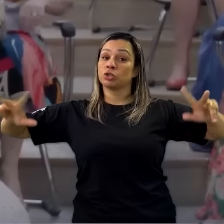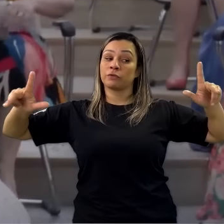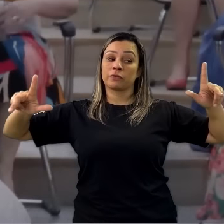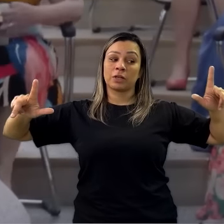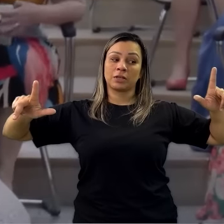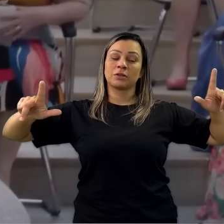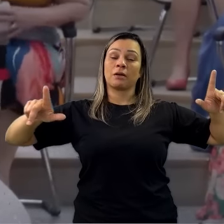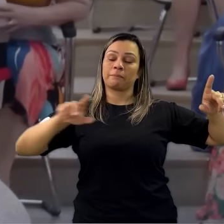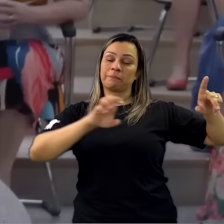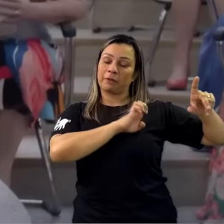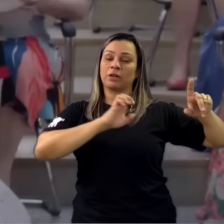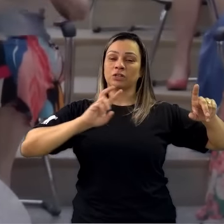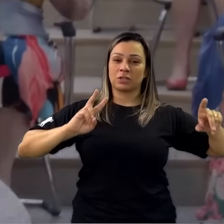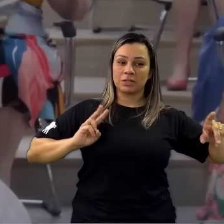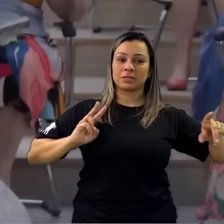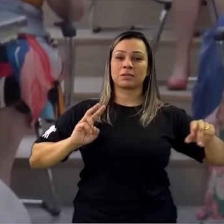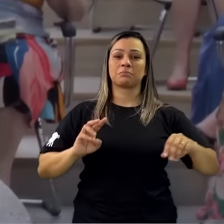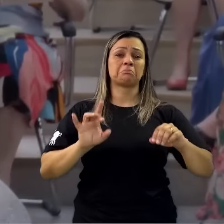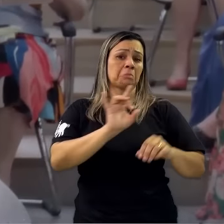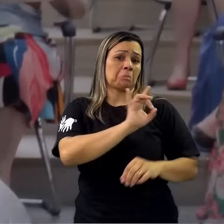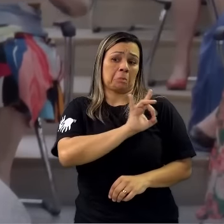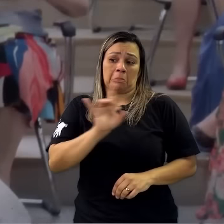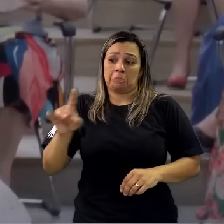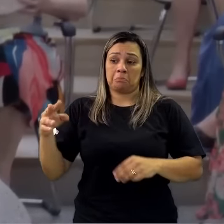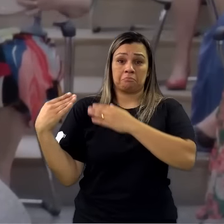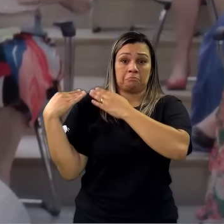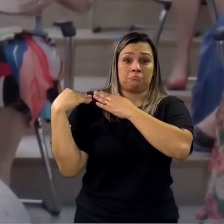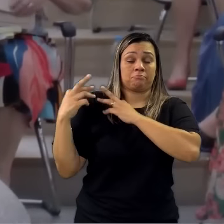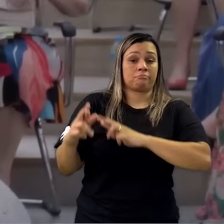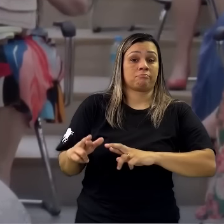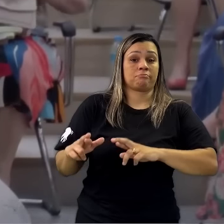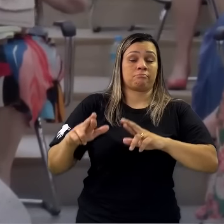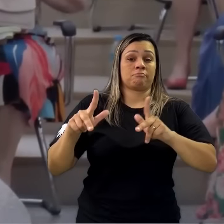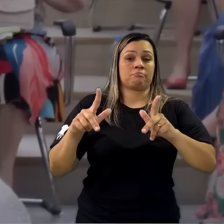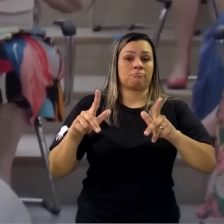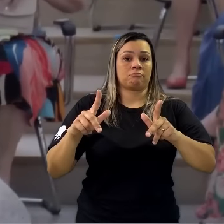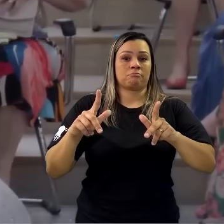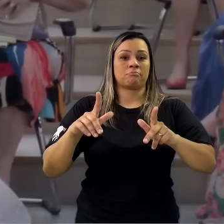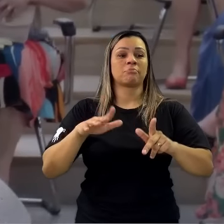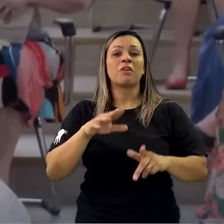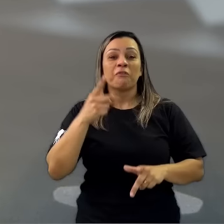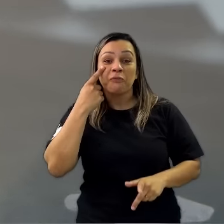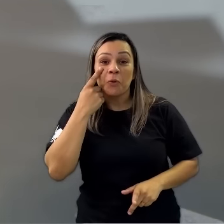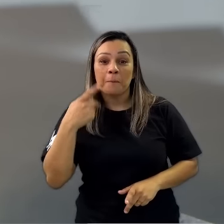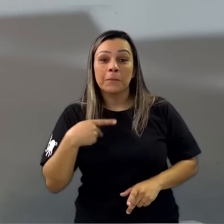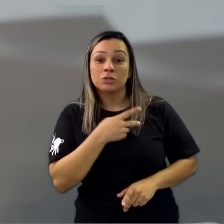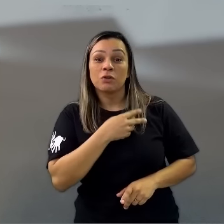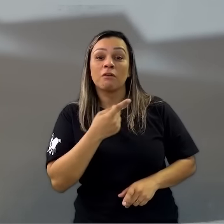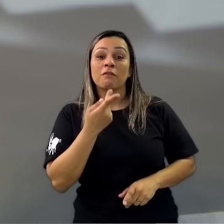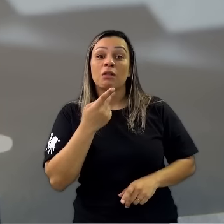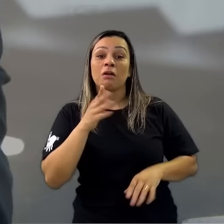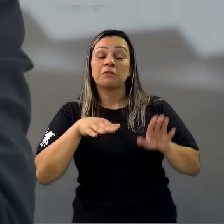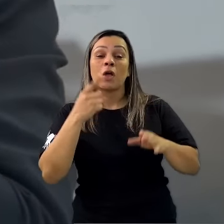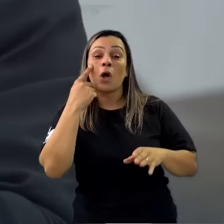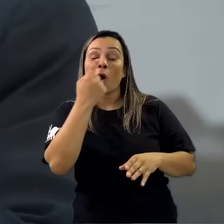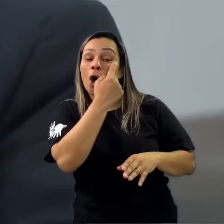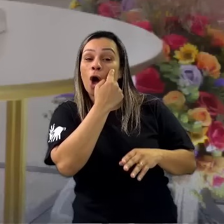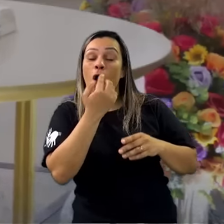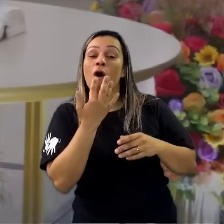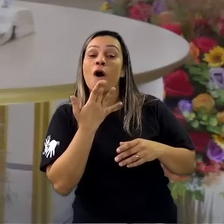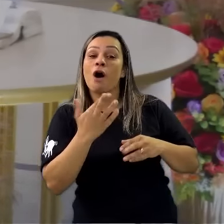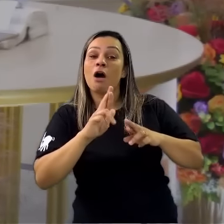tem a entoada dele não foi assim que nós ouvimos tem dia que parece que até o olho muda de cor é a entoada tem dia que